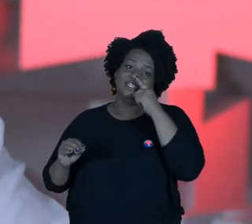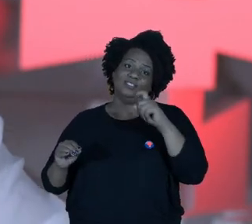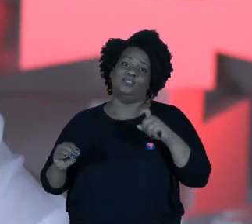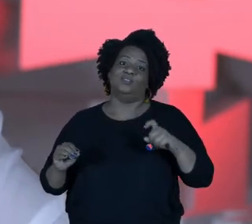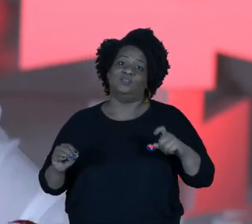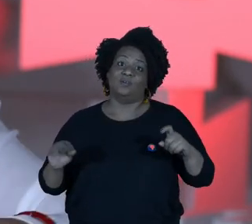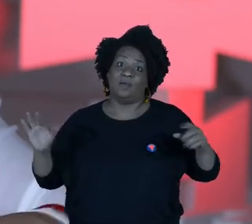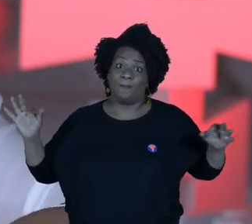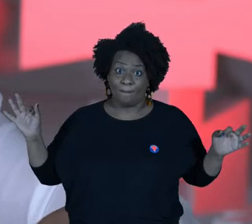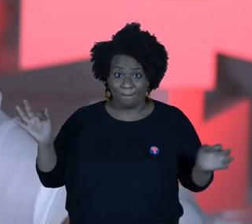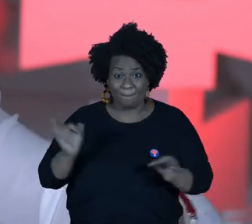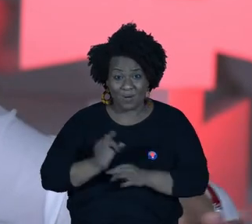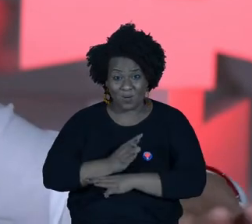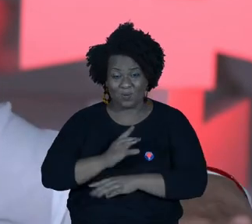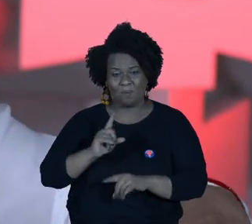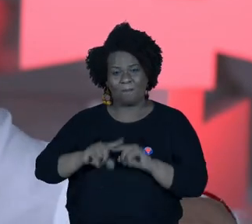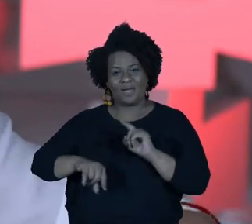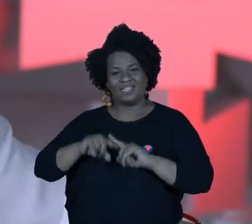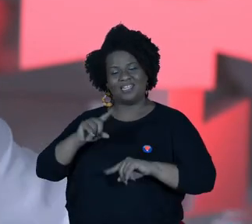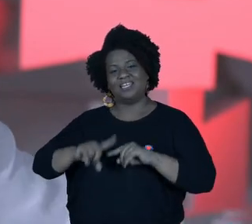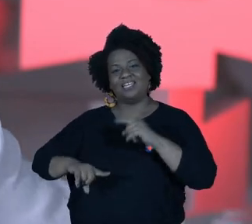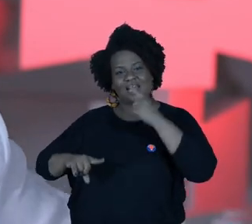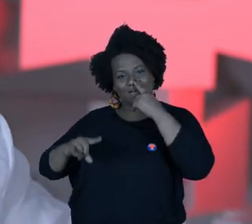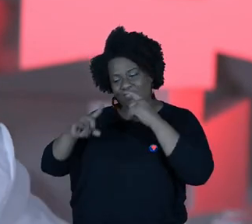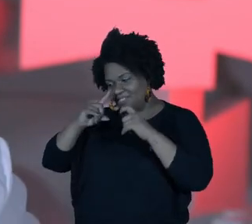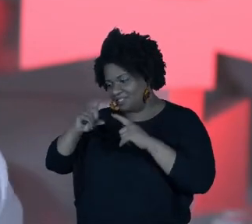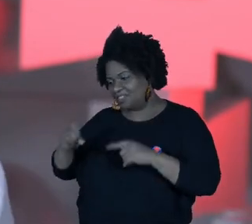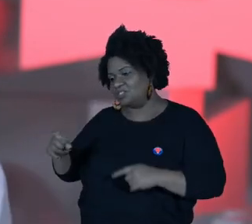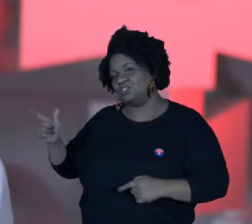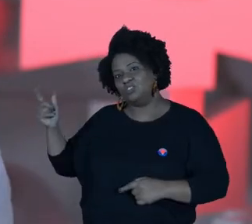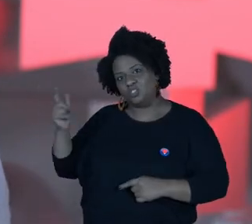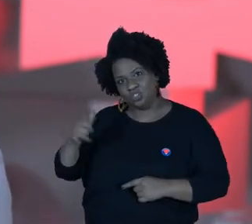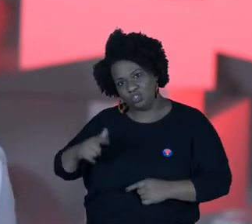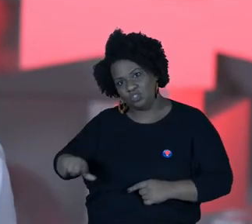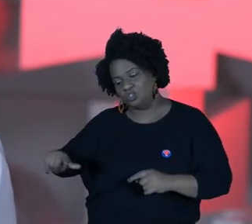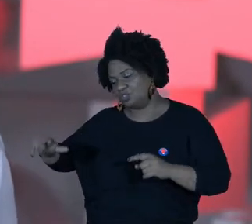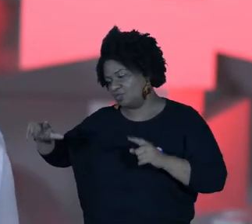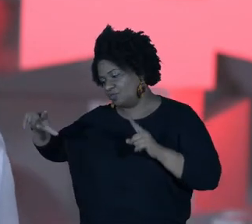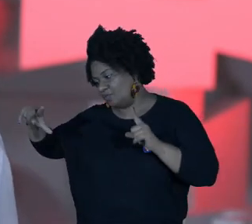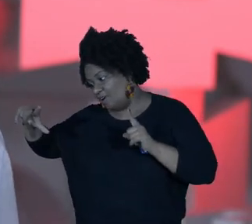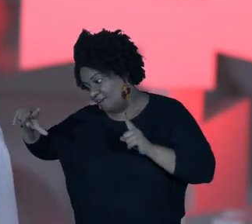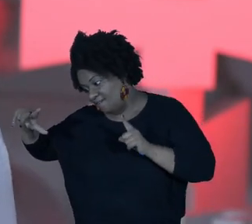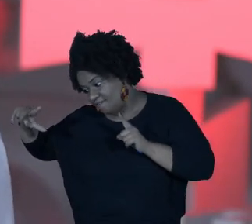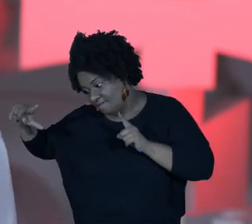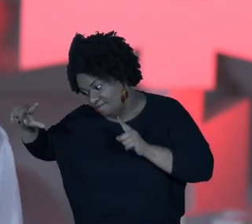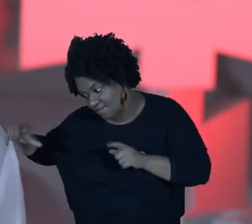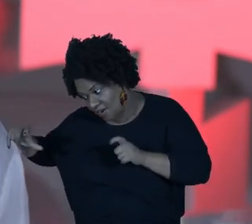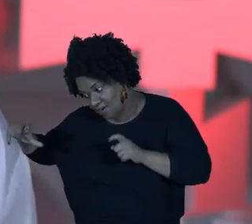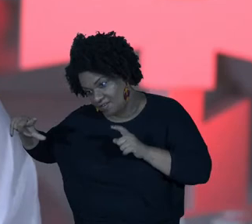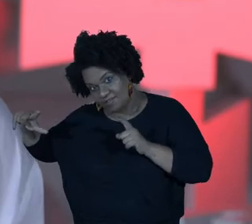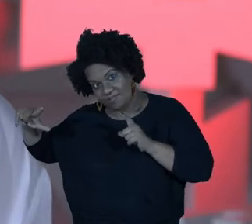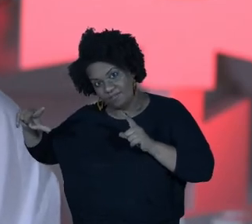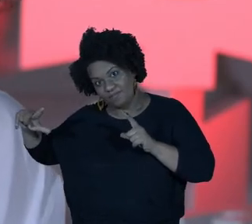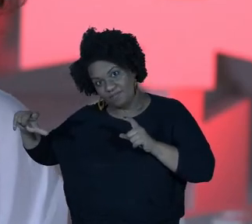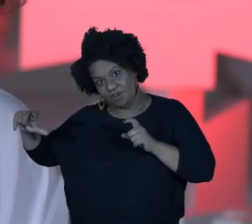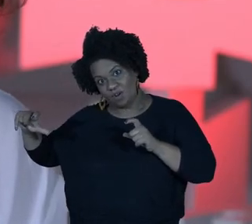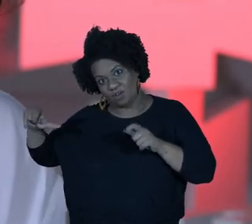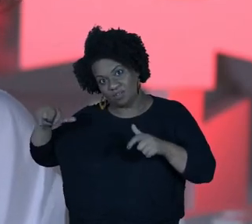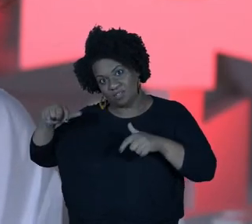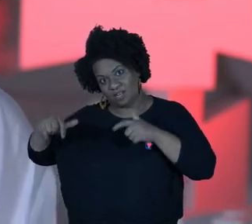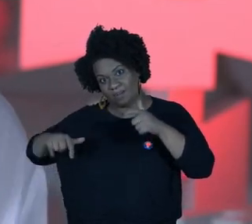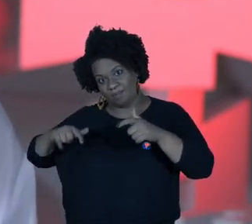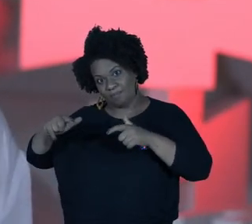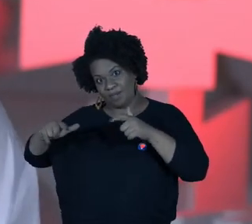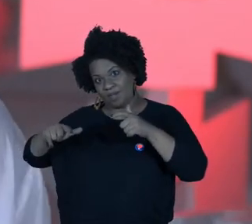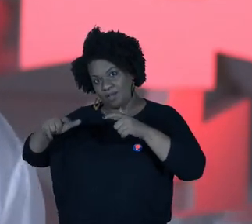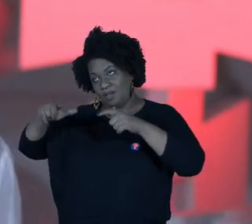composição feita com os materiais, de novo ele vai fotografar o trabalho com a câmera de topo,